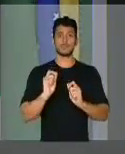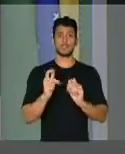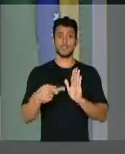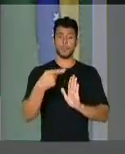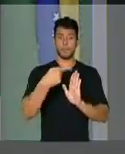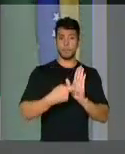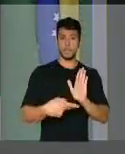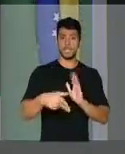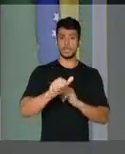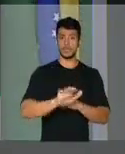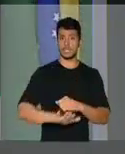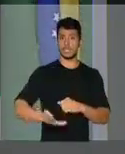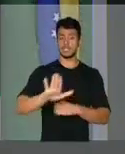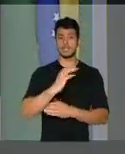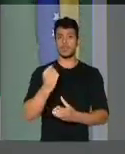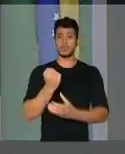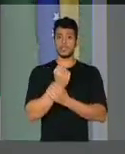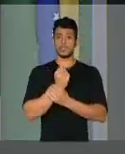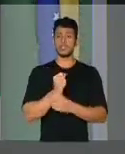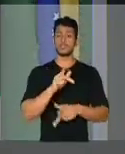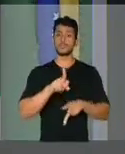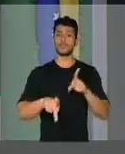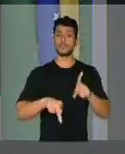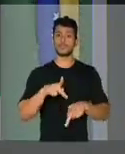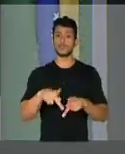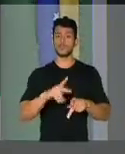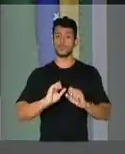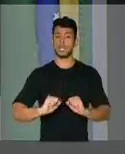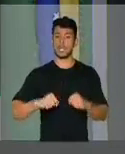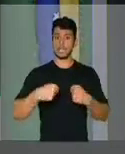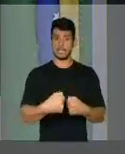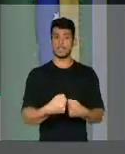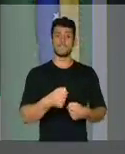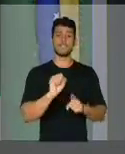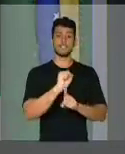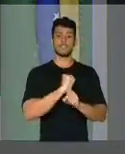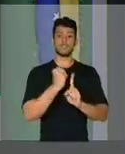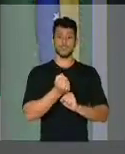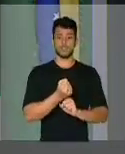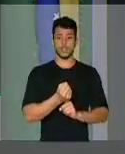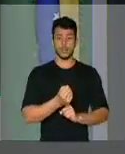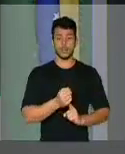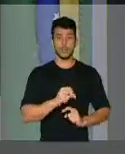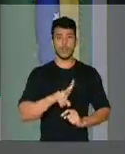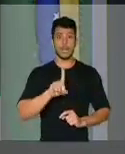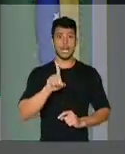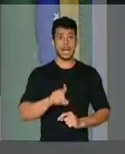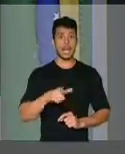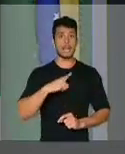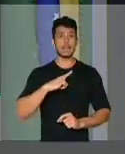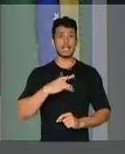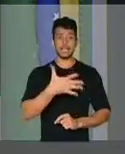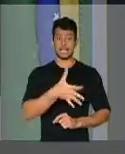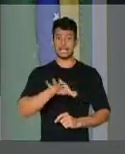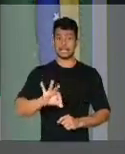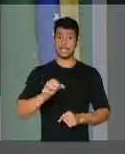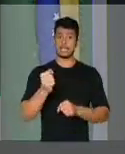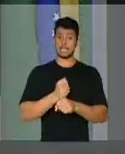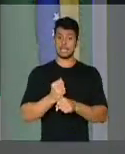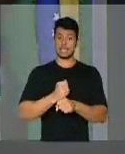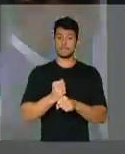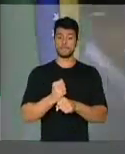de Segurança Pública e Defesa Social, que terá uma duração de 10 anos a contar de